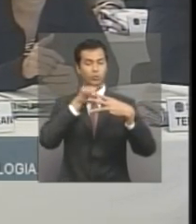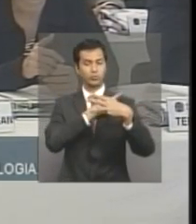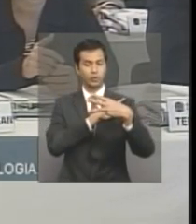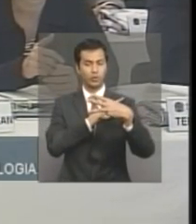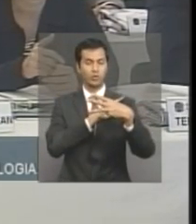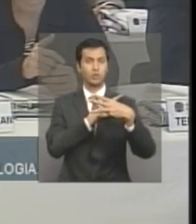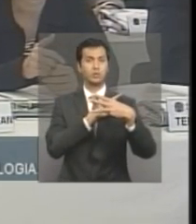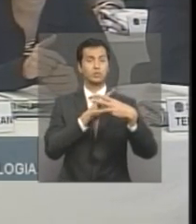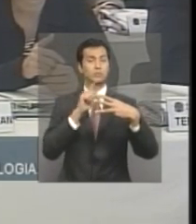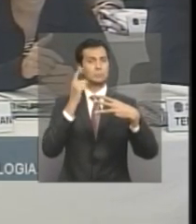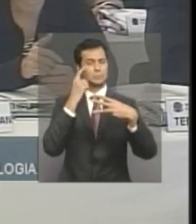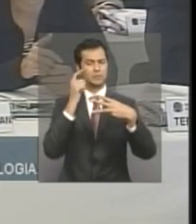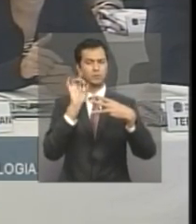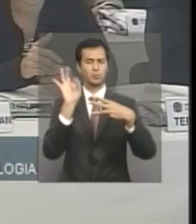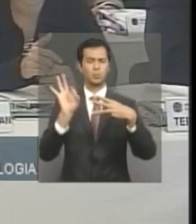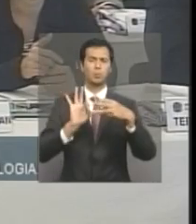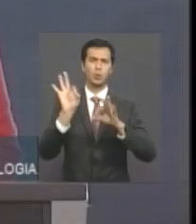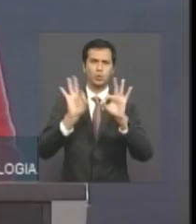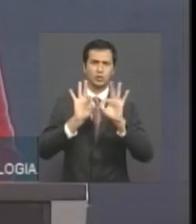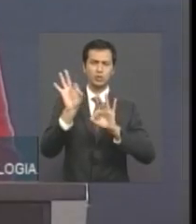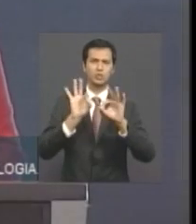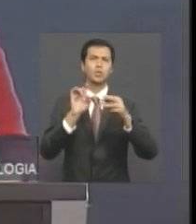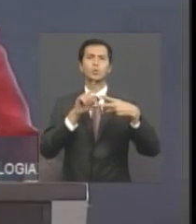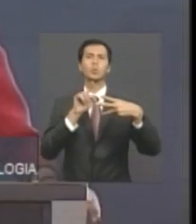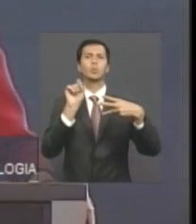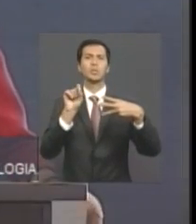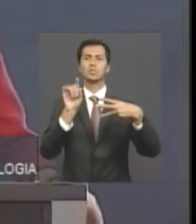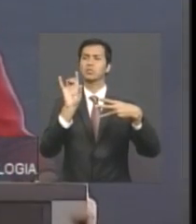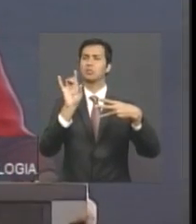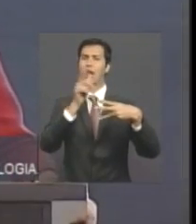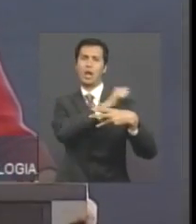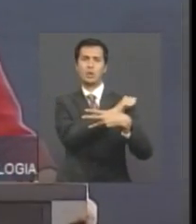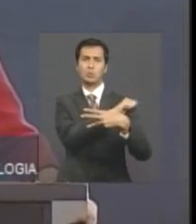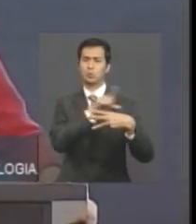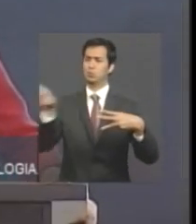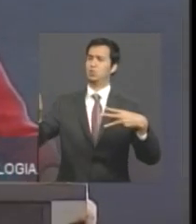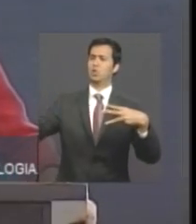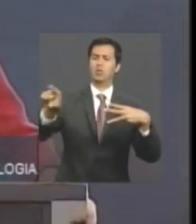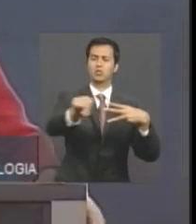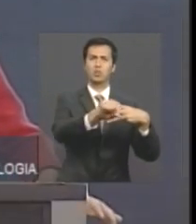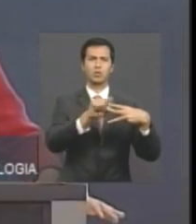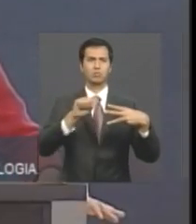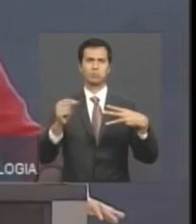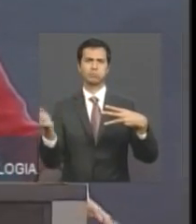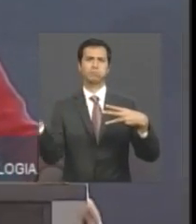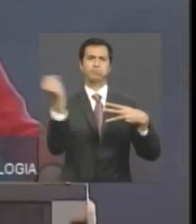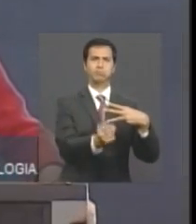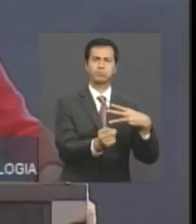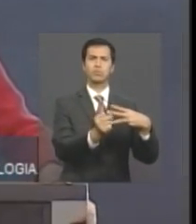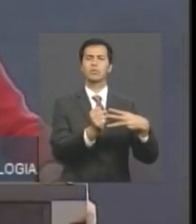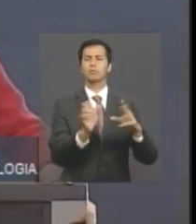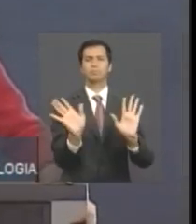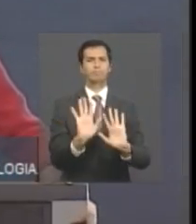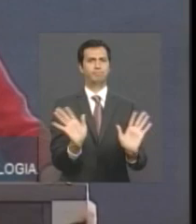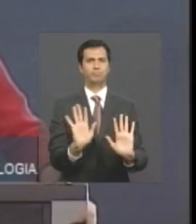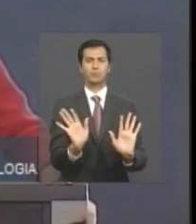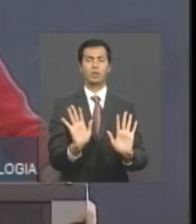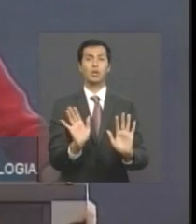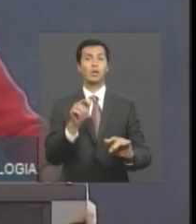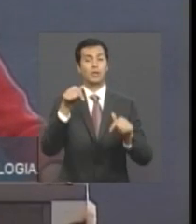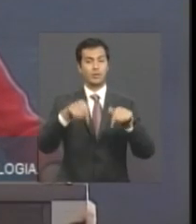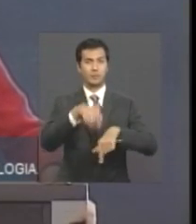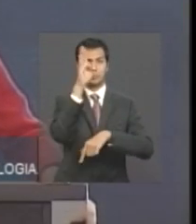estamos fazendo um programa baseado num quem indica. Nós estamos criando no Brasil